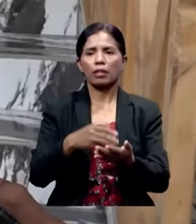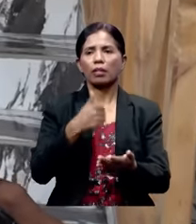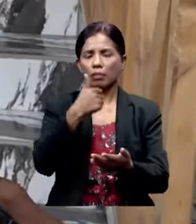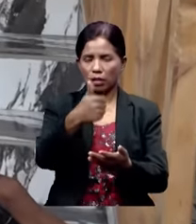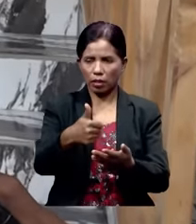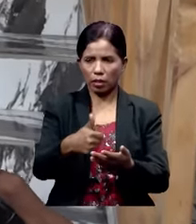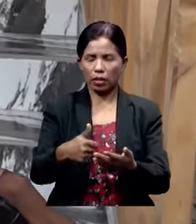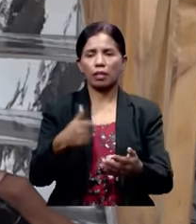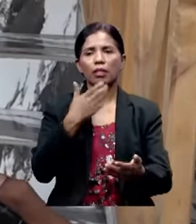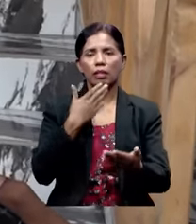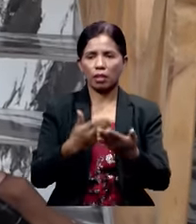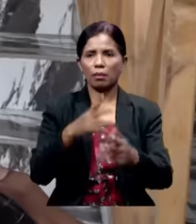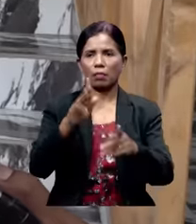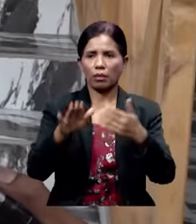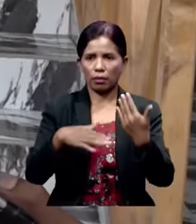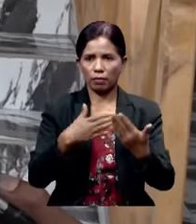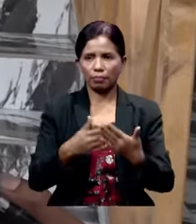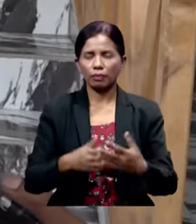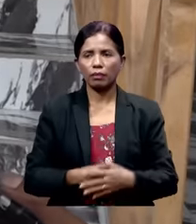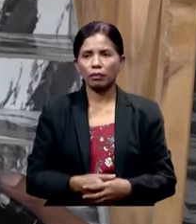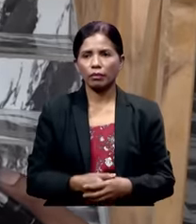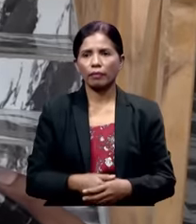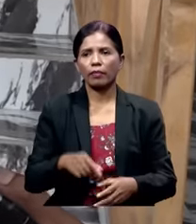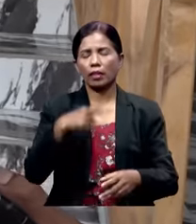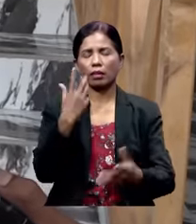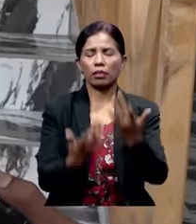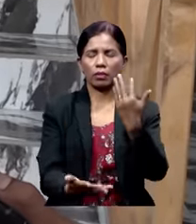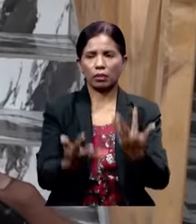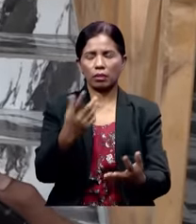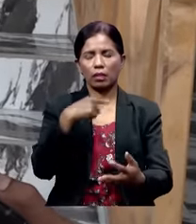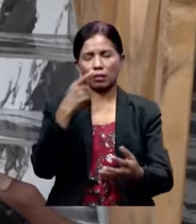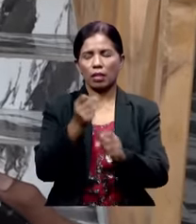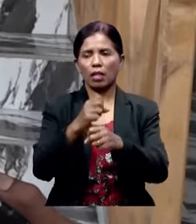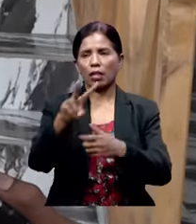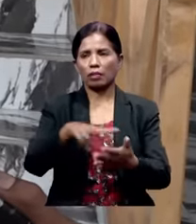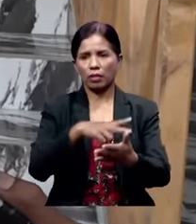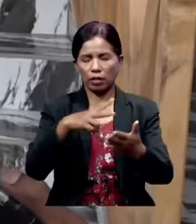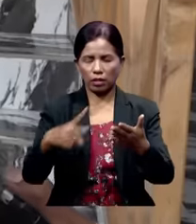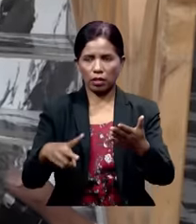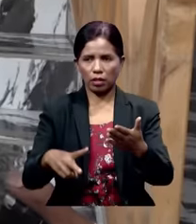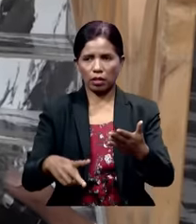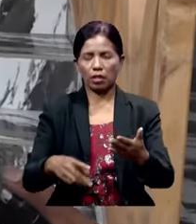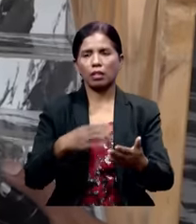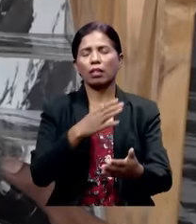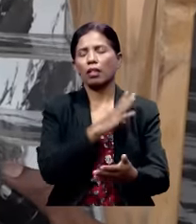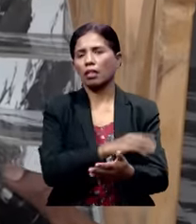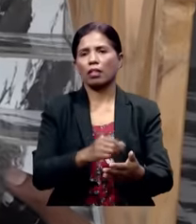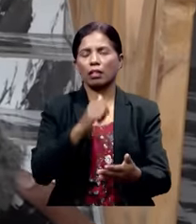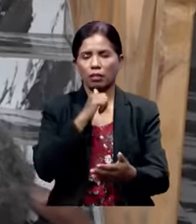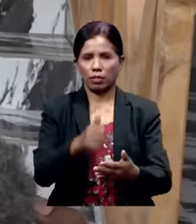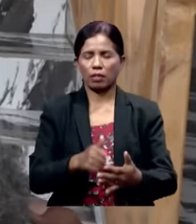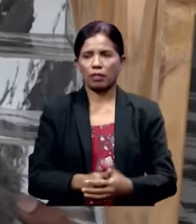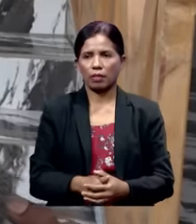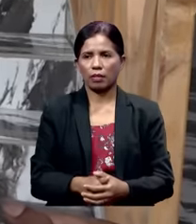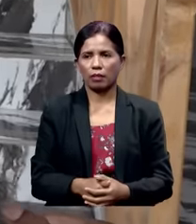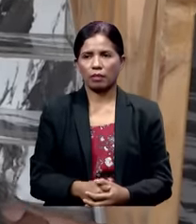dia ba ita ne sosiedad se det mak sunu ma se det mak halo violensia ne traisaun ba eroi sira ne titik mak ne det orensa